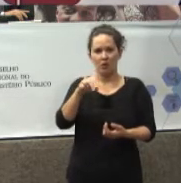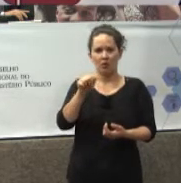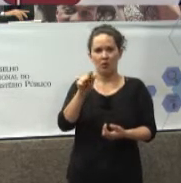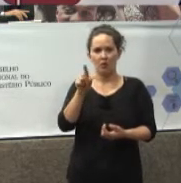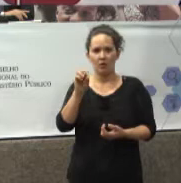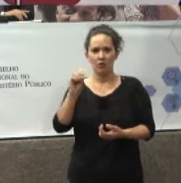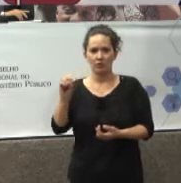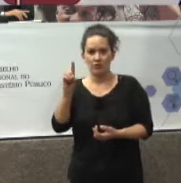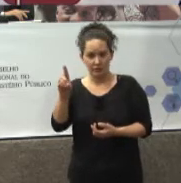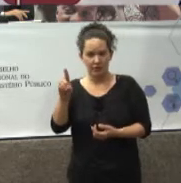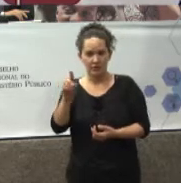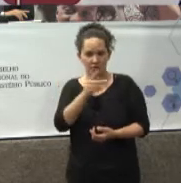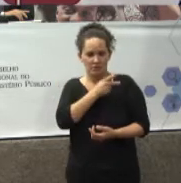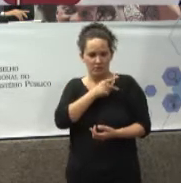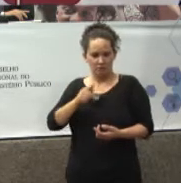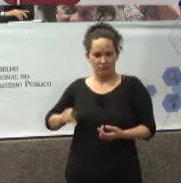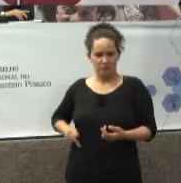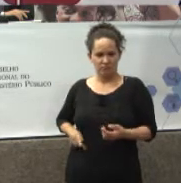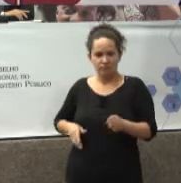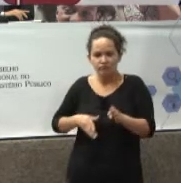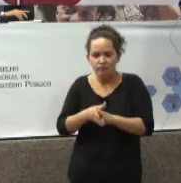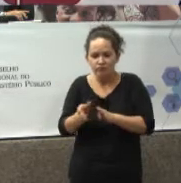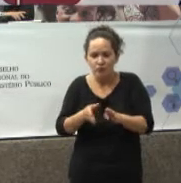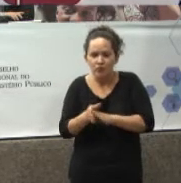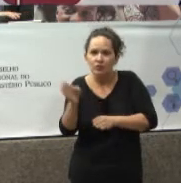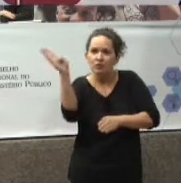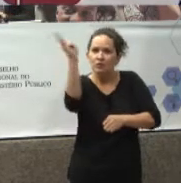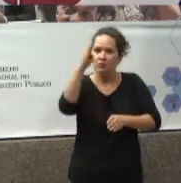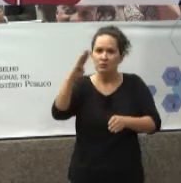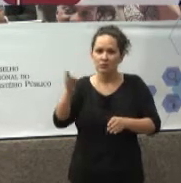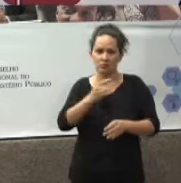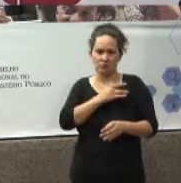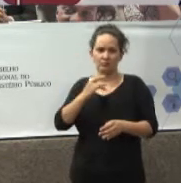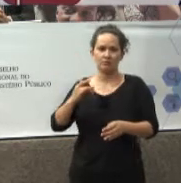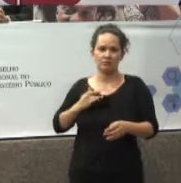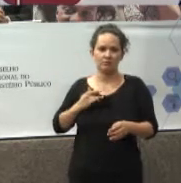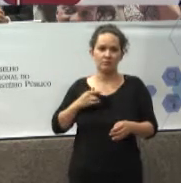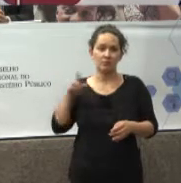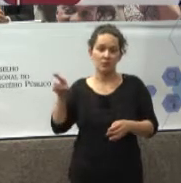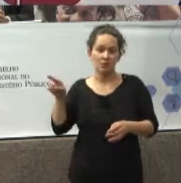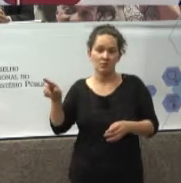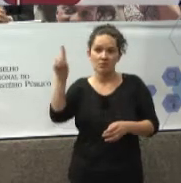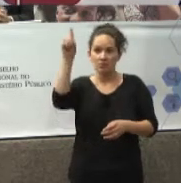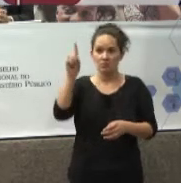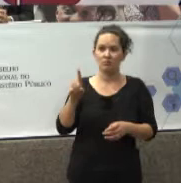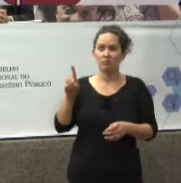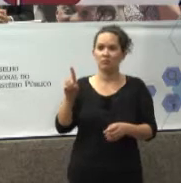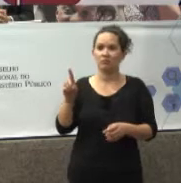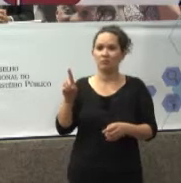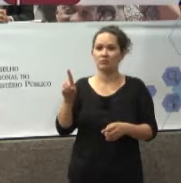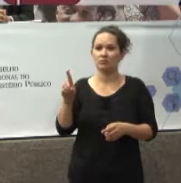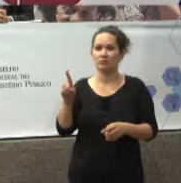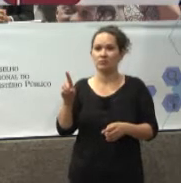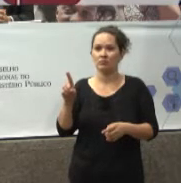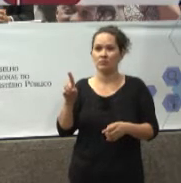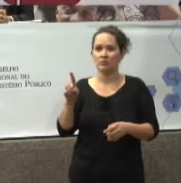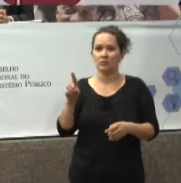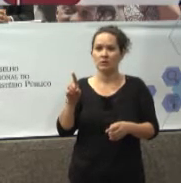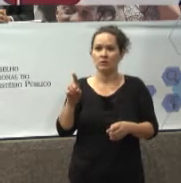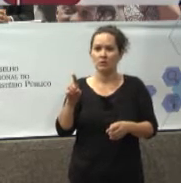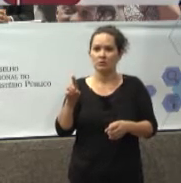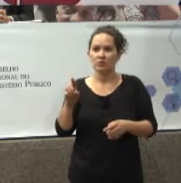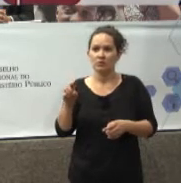conselho nacional de saúde e é diretor de biomédicas da universidade